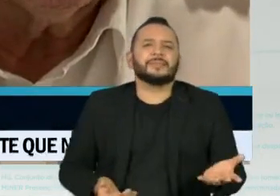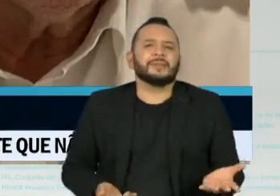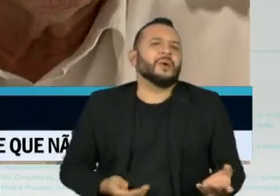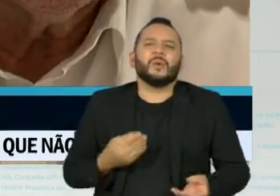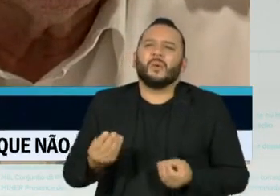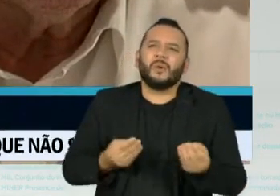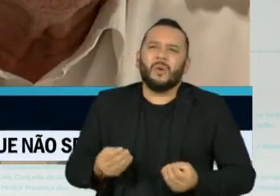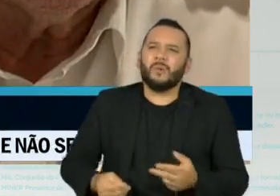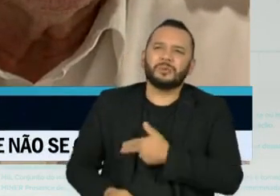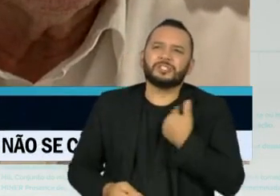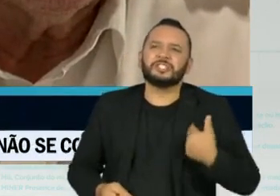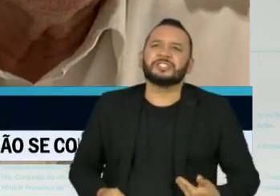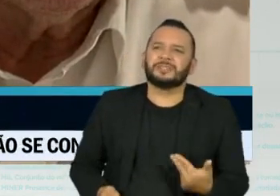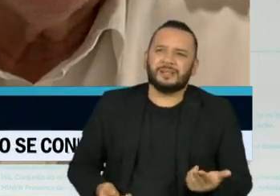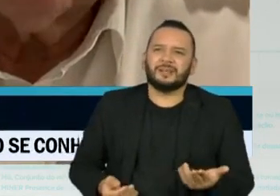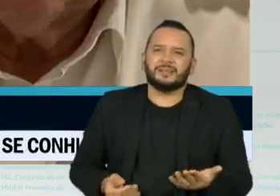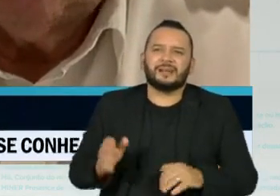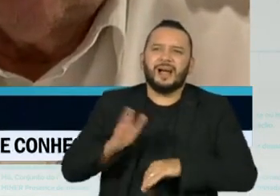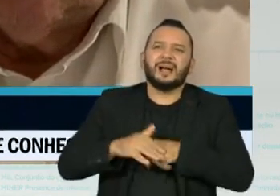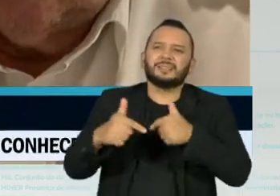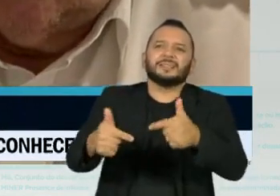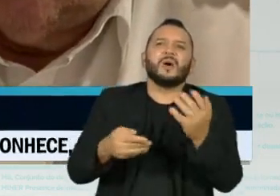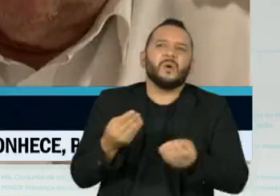que essa guerra pode tomar?